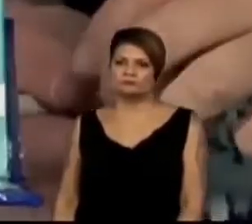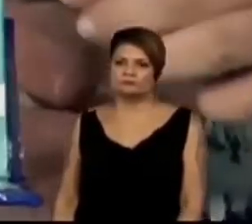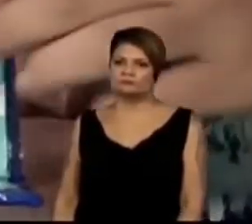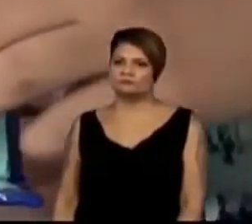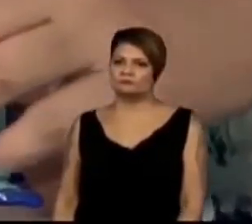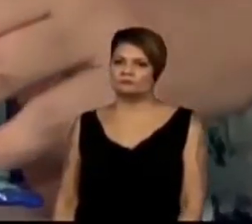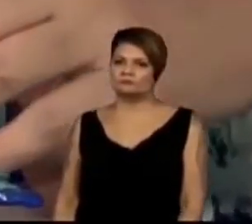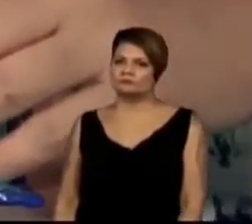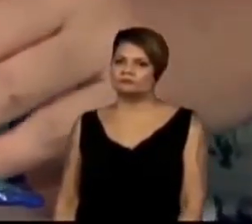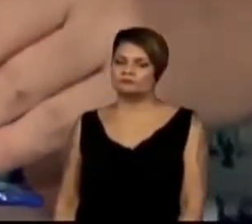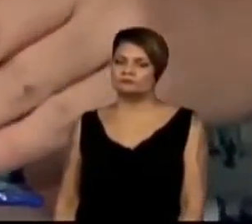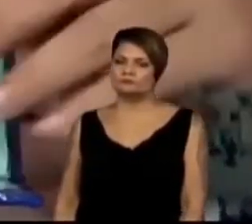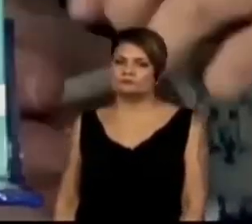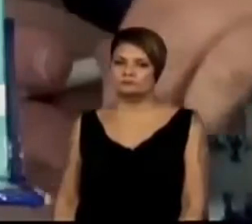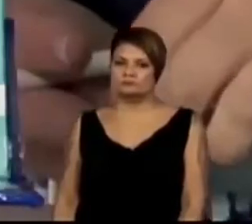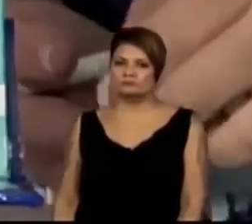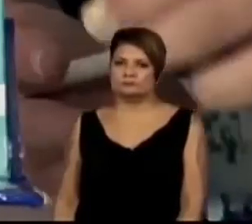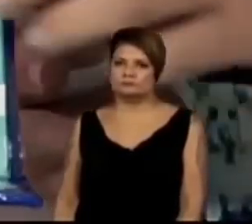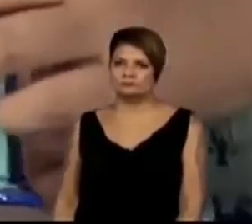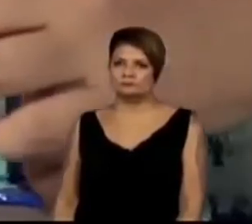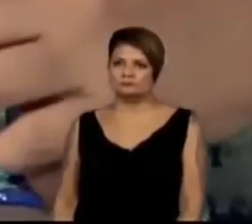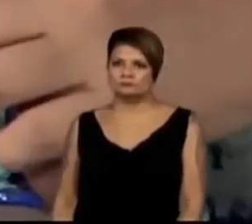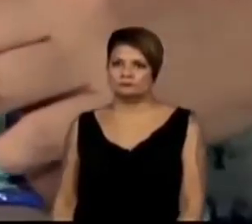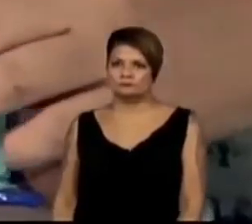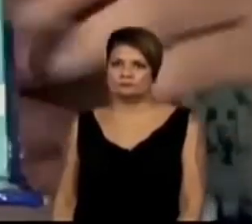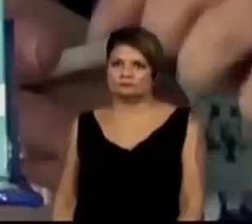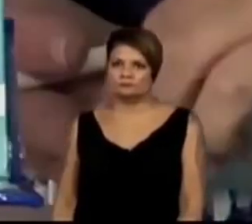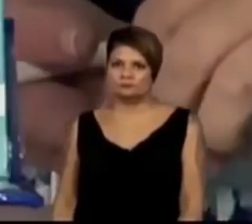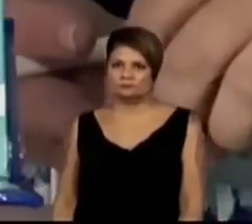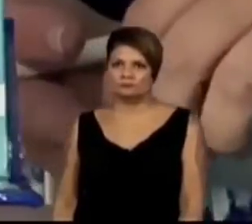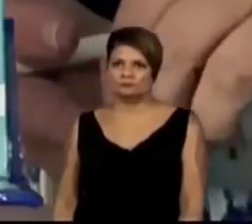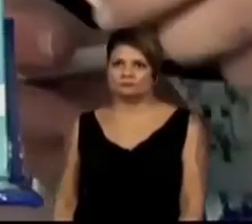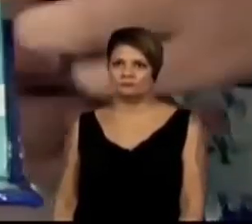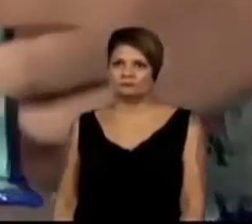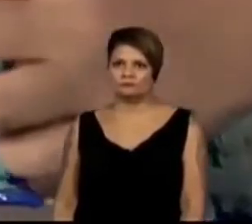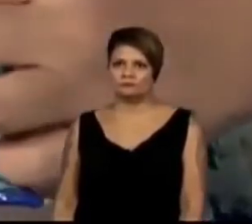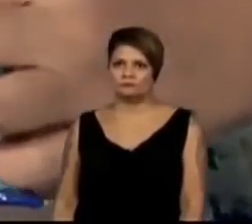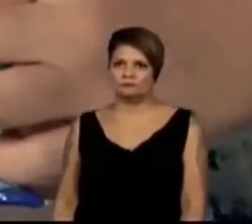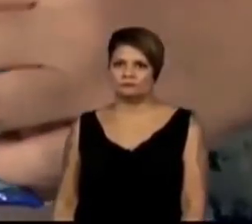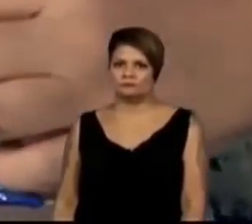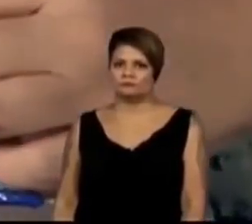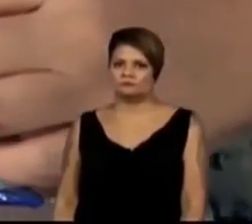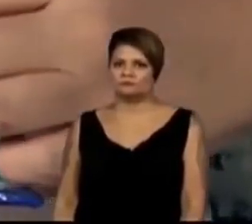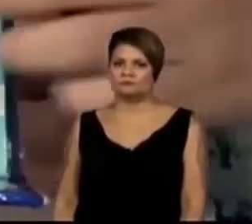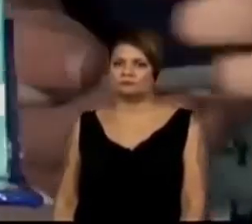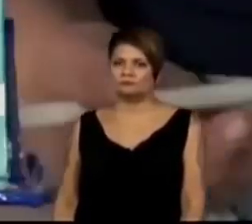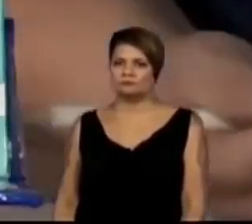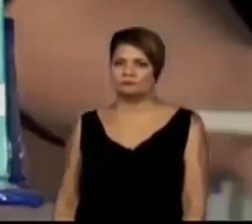3, 4, 5,